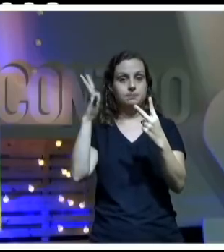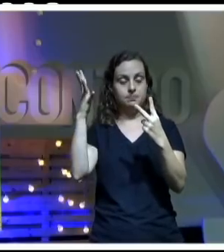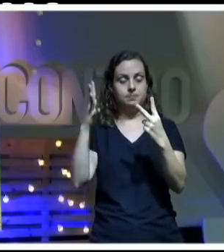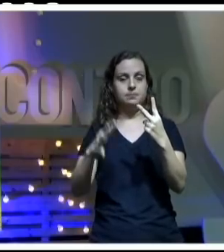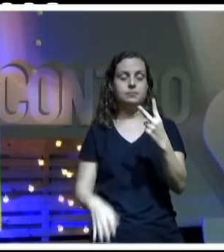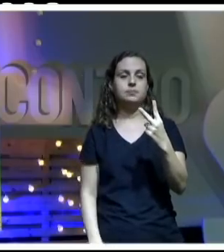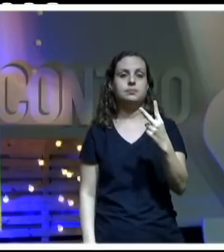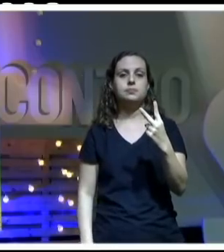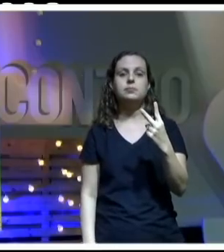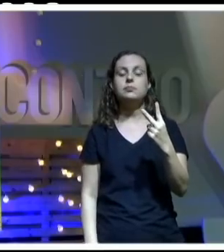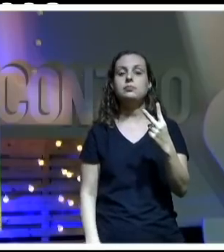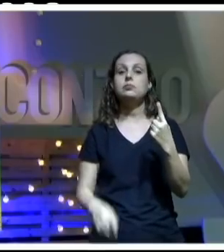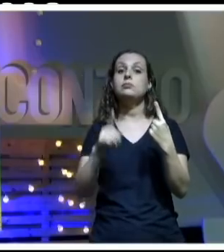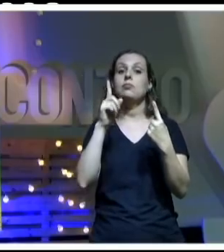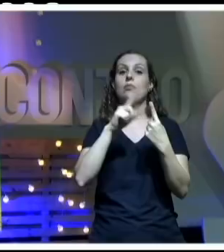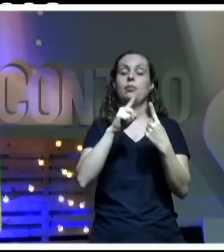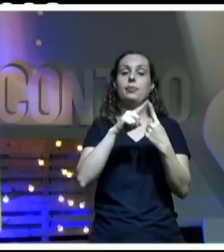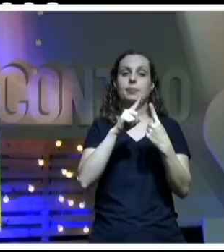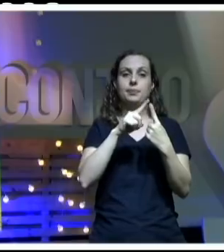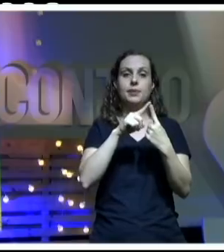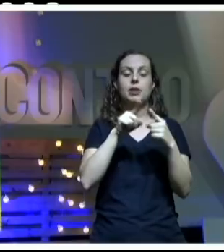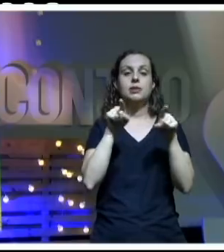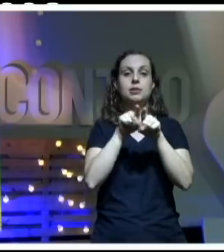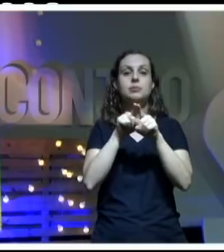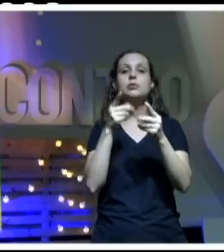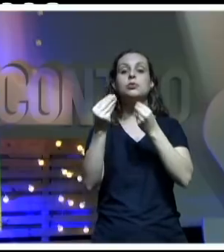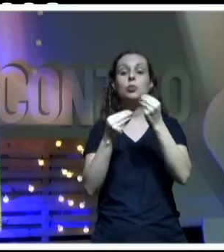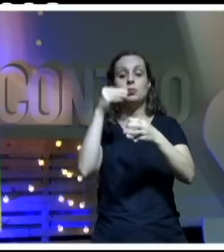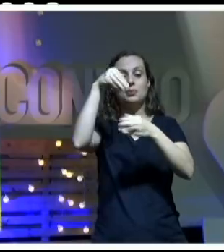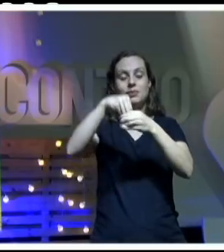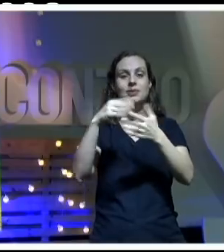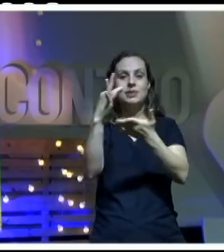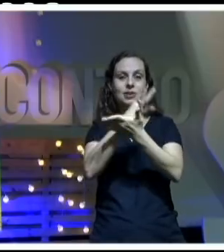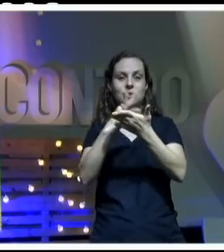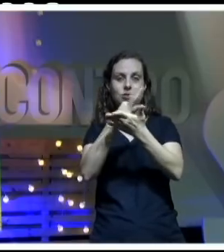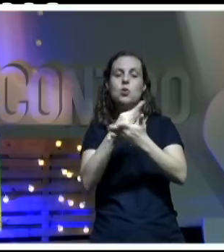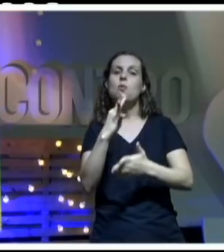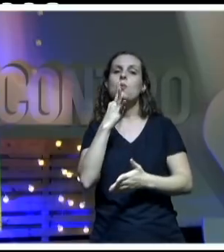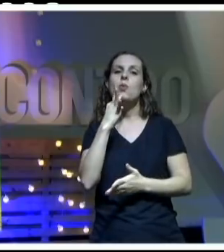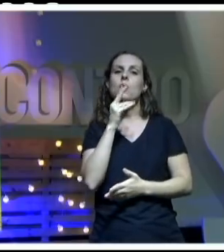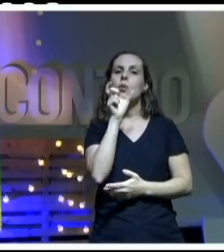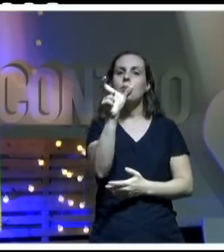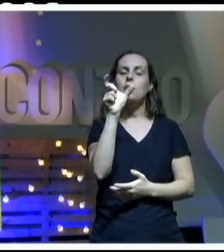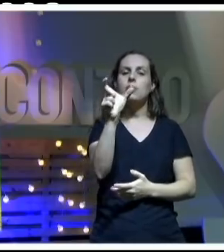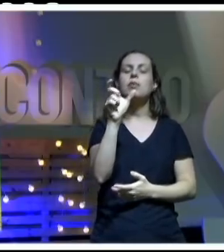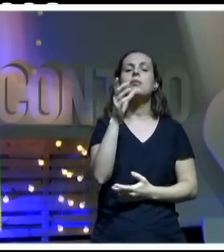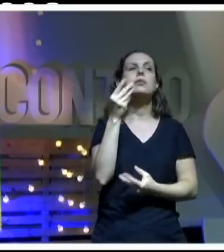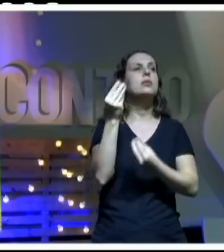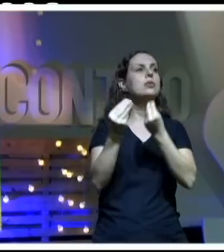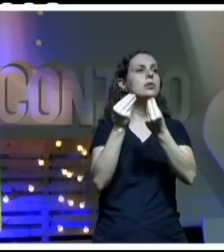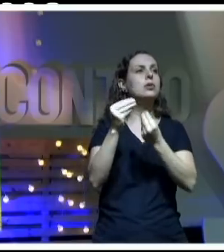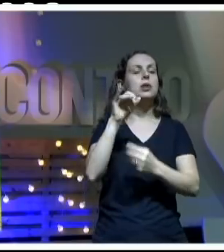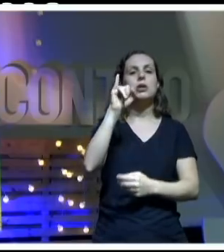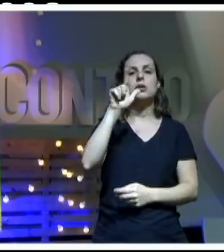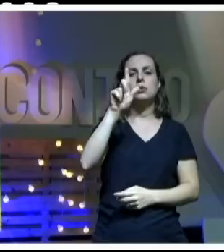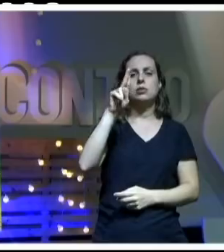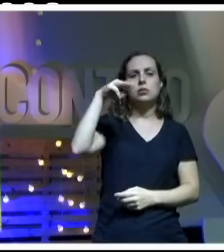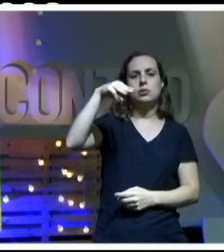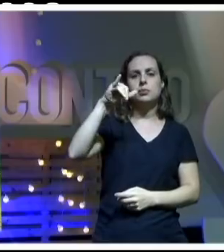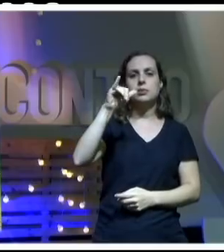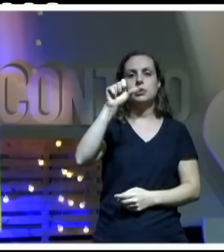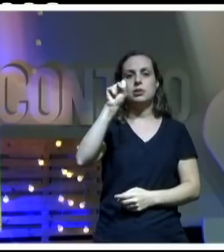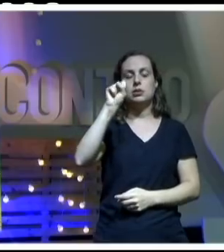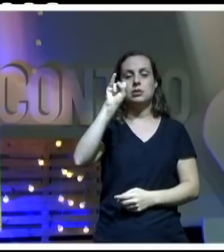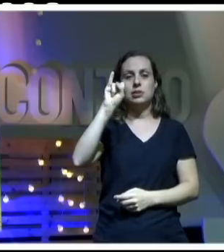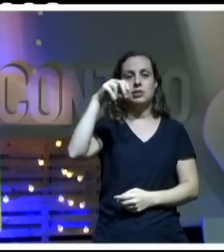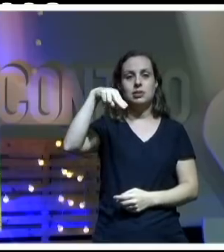em primeiro lugar o efeito do iluminismo na teologia cristã não pode ser substituído e lembra que o